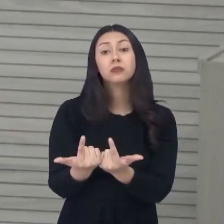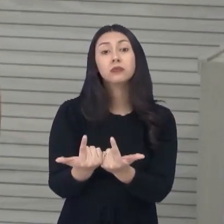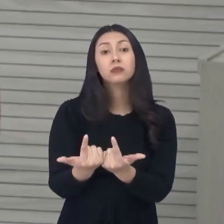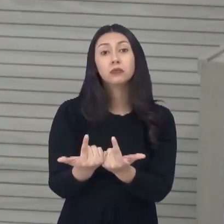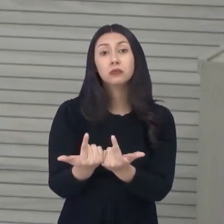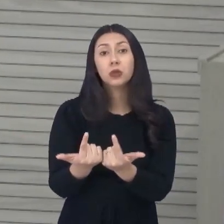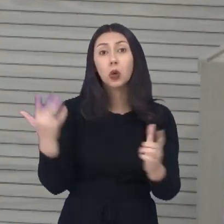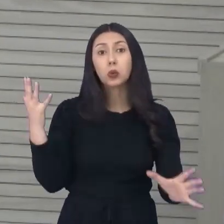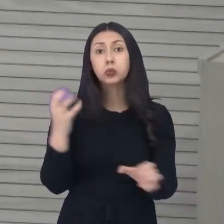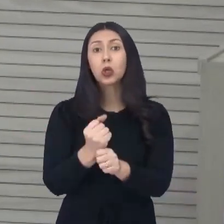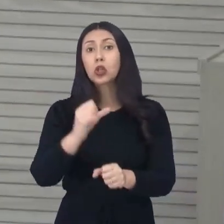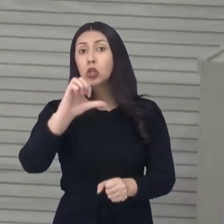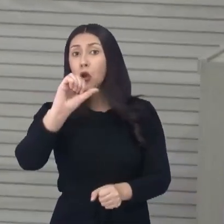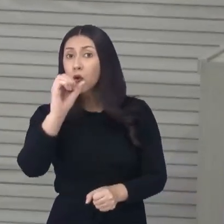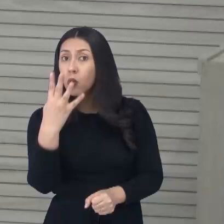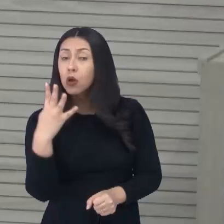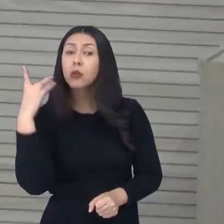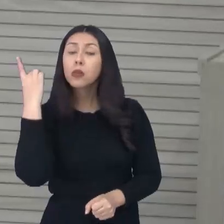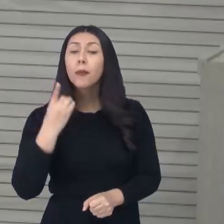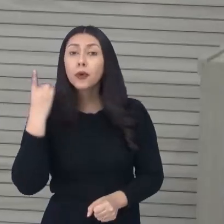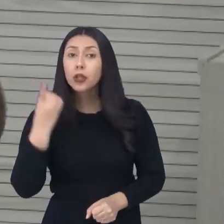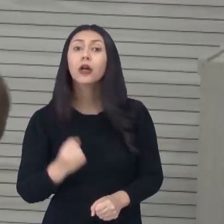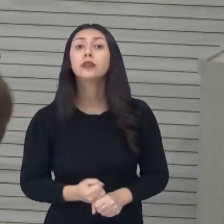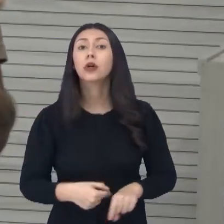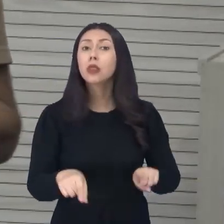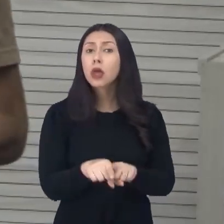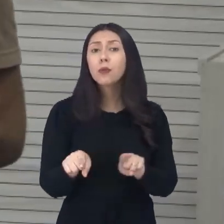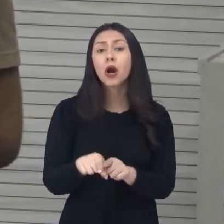94 deputados, um Congresso Nacional com